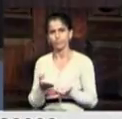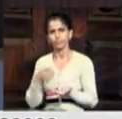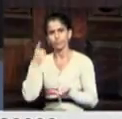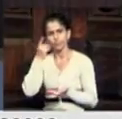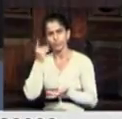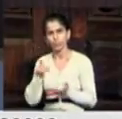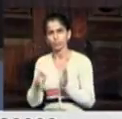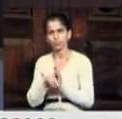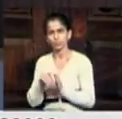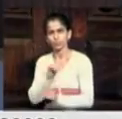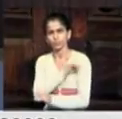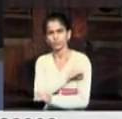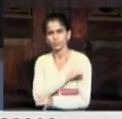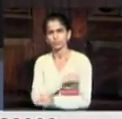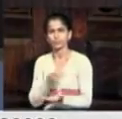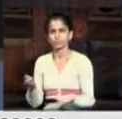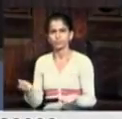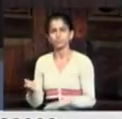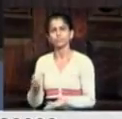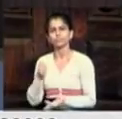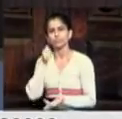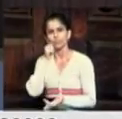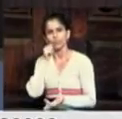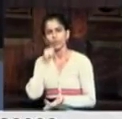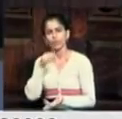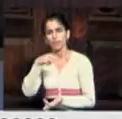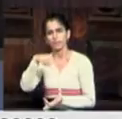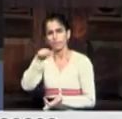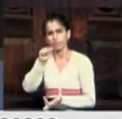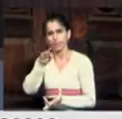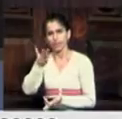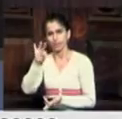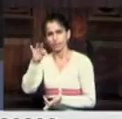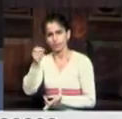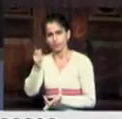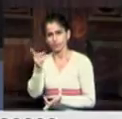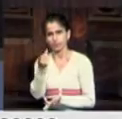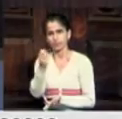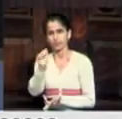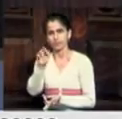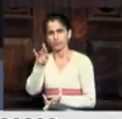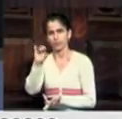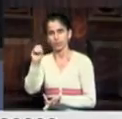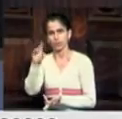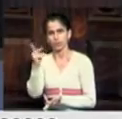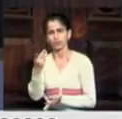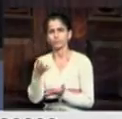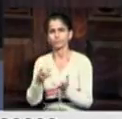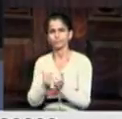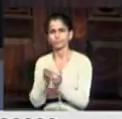do Rio de Janeiro, deputada Marta Rocha, deputado Eleomar Coelho, deputado Luiz Paulo, uma série de